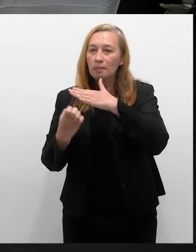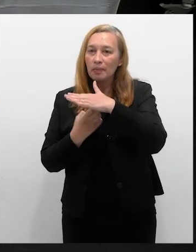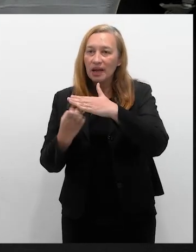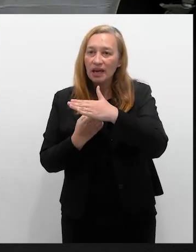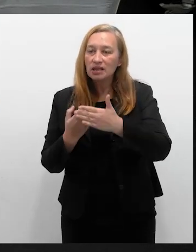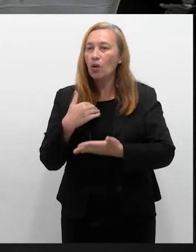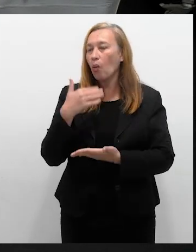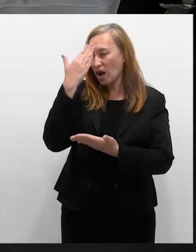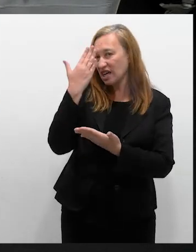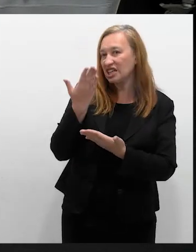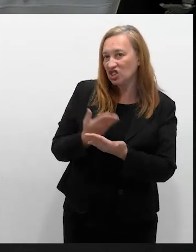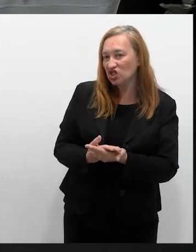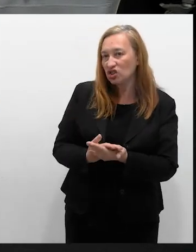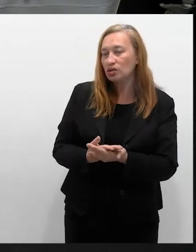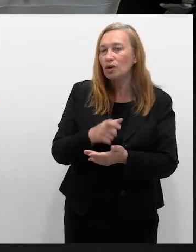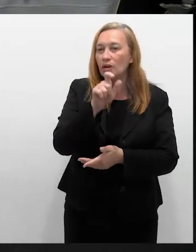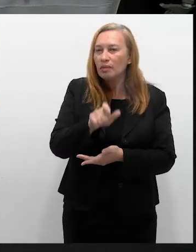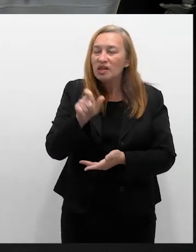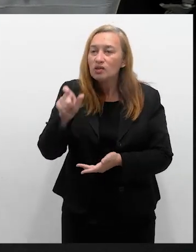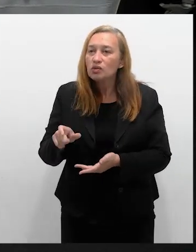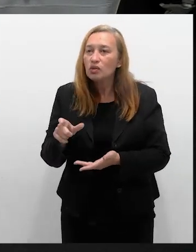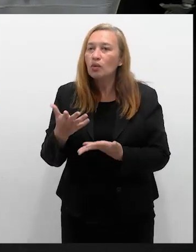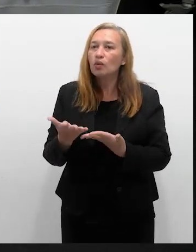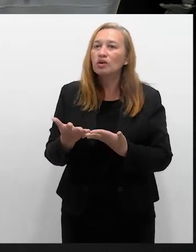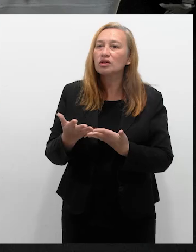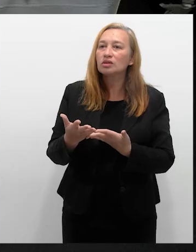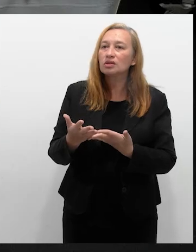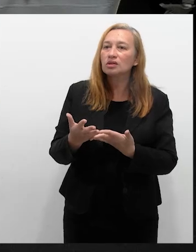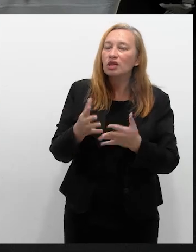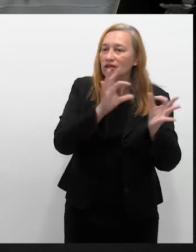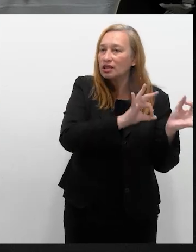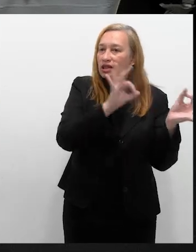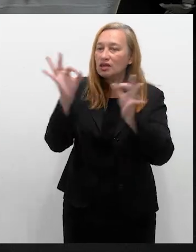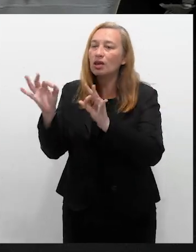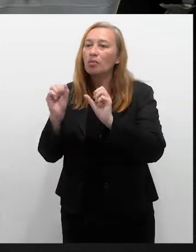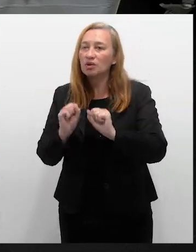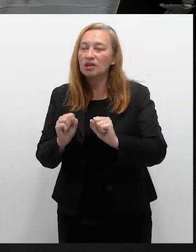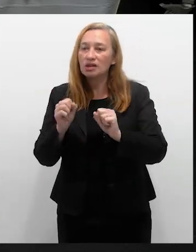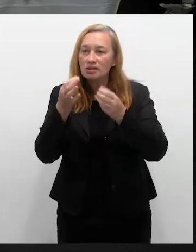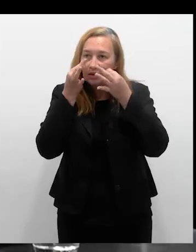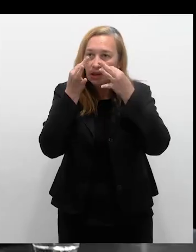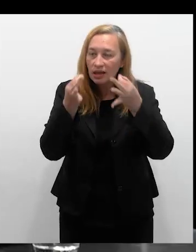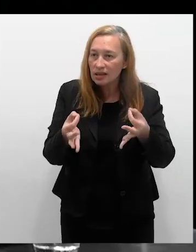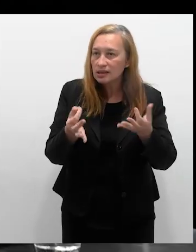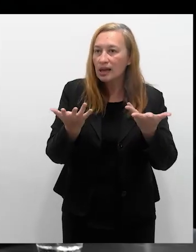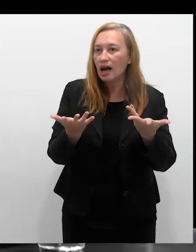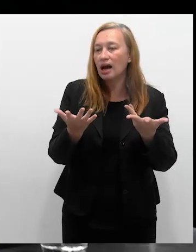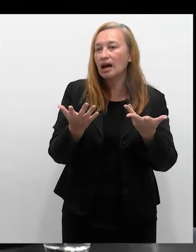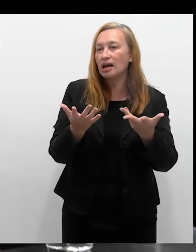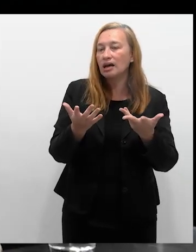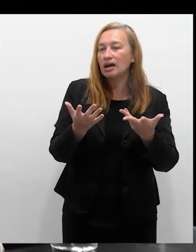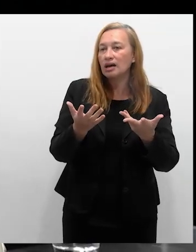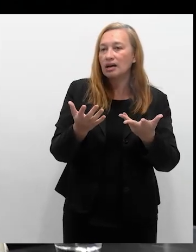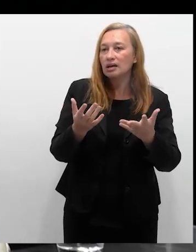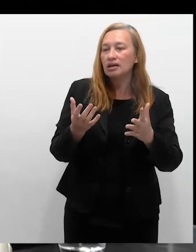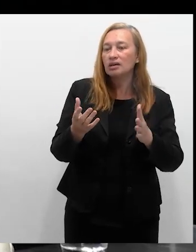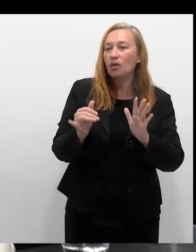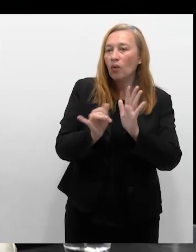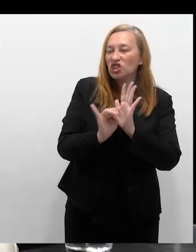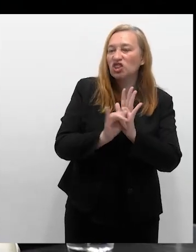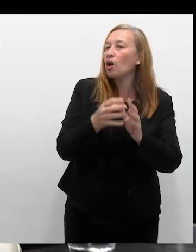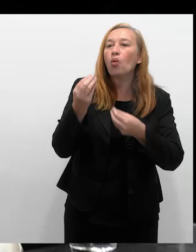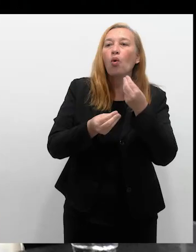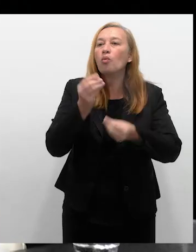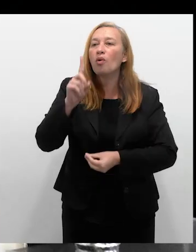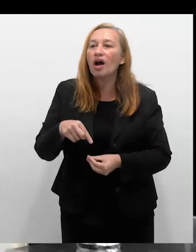tenho empresa, assim, e eu acredito que outras pessoas que talvez estejam Sim. assistindo poderiam se interessar em patrocinar de